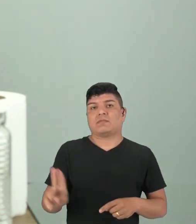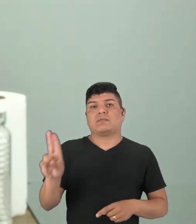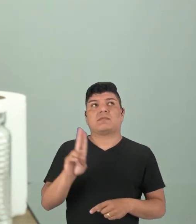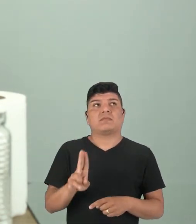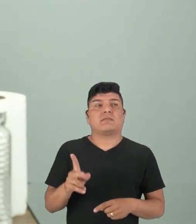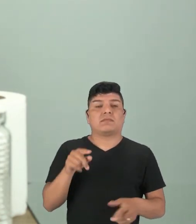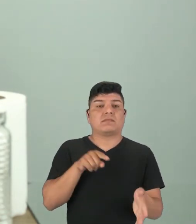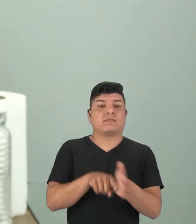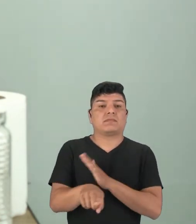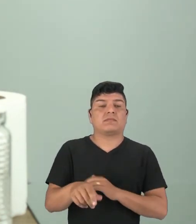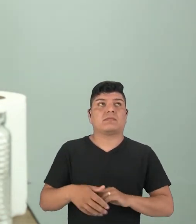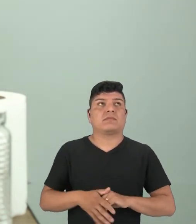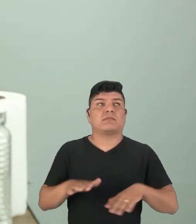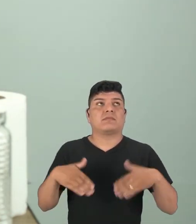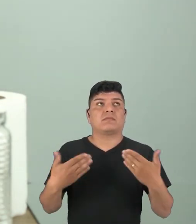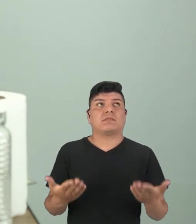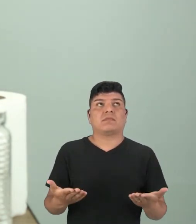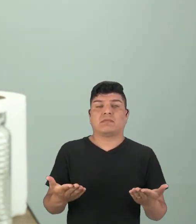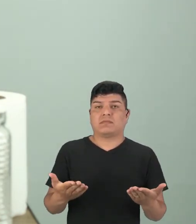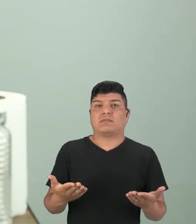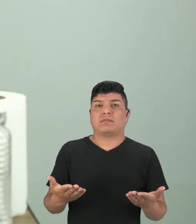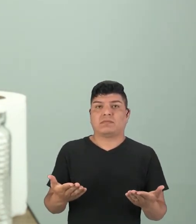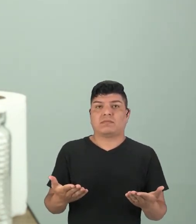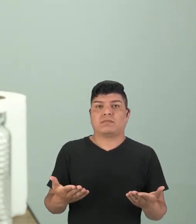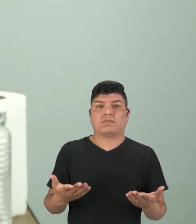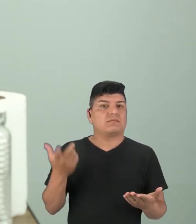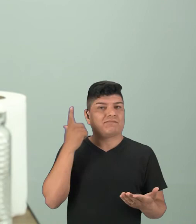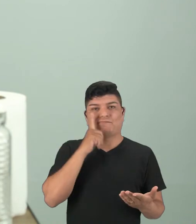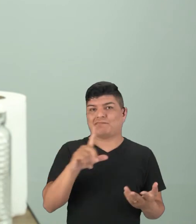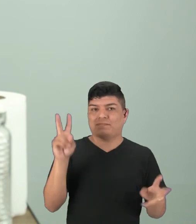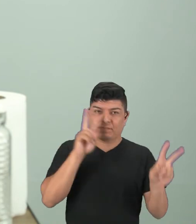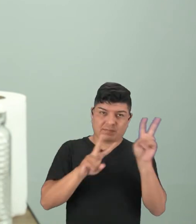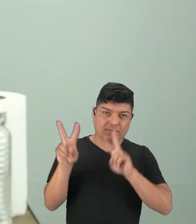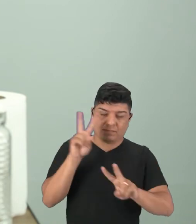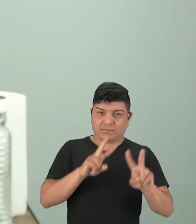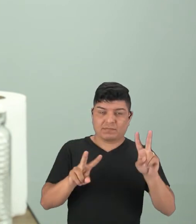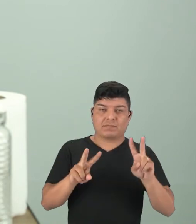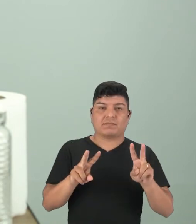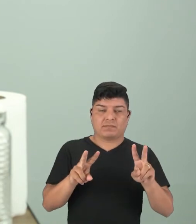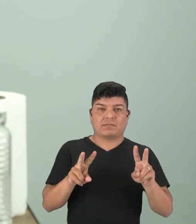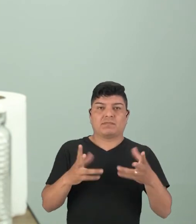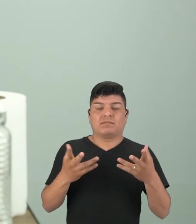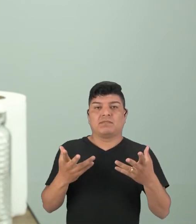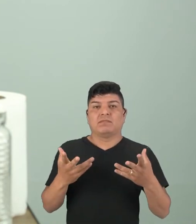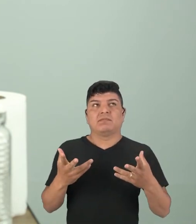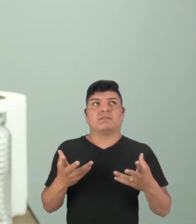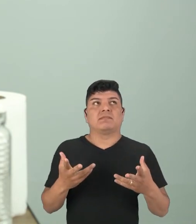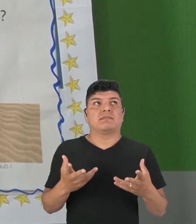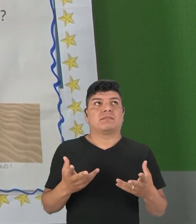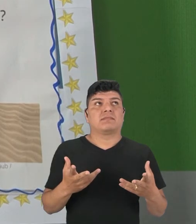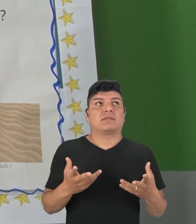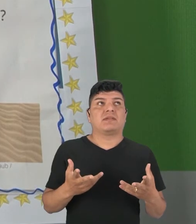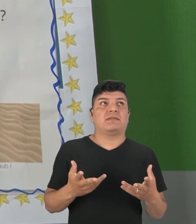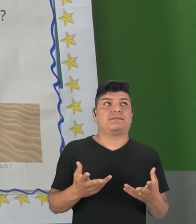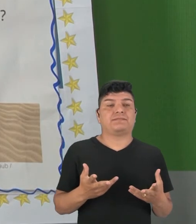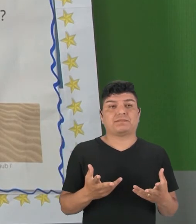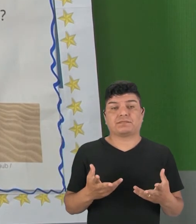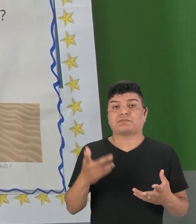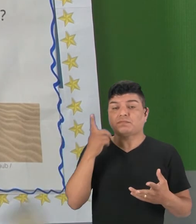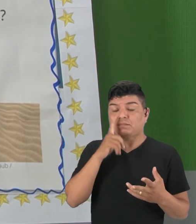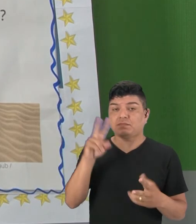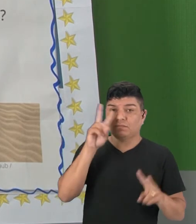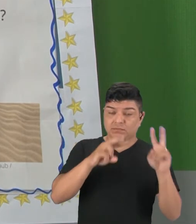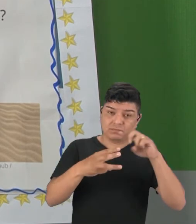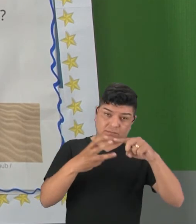Aí ele pergunta, ó, em quais não conseguimos visualizar esses elementos? Eu não consigo, eu consigo visualizar